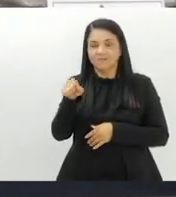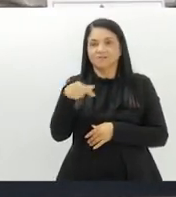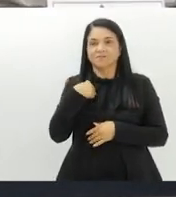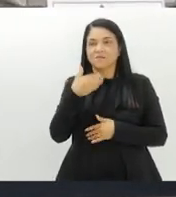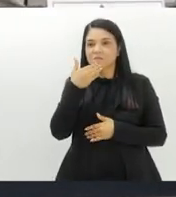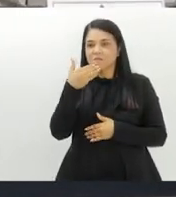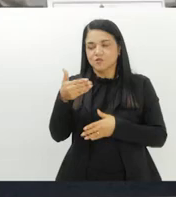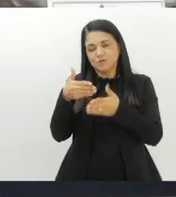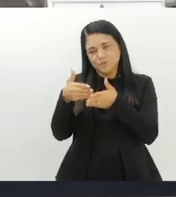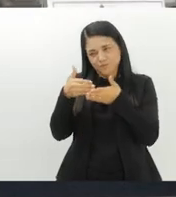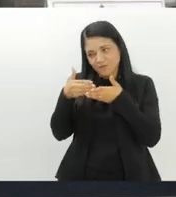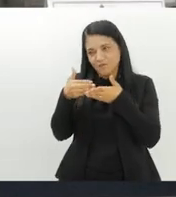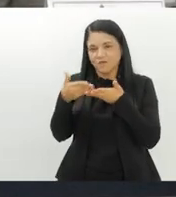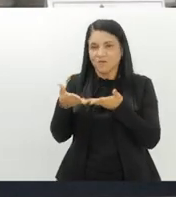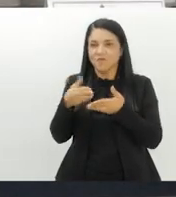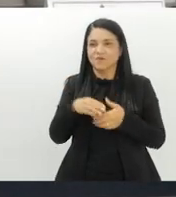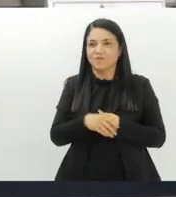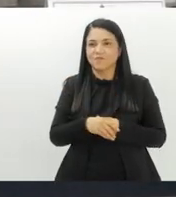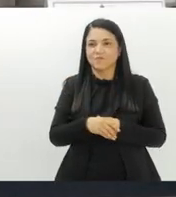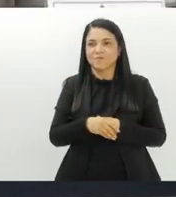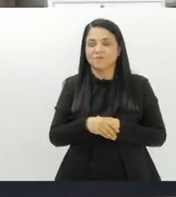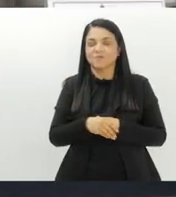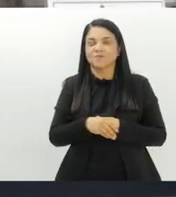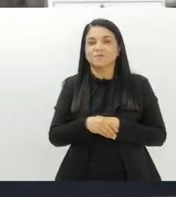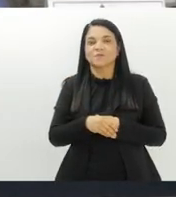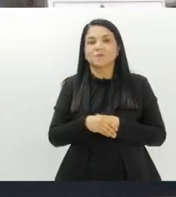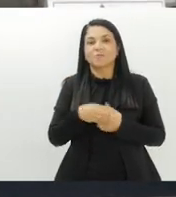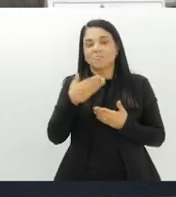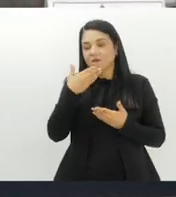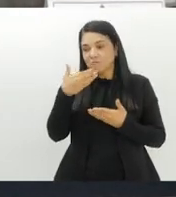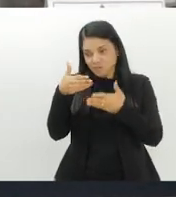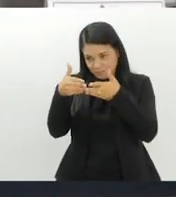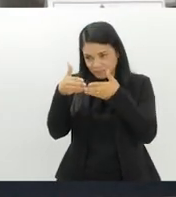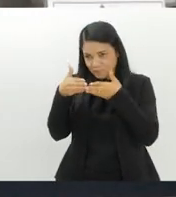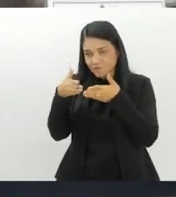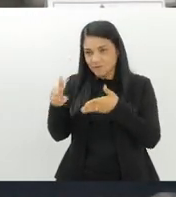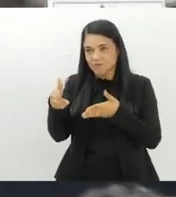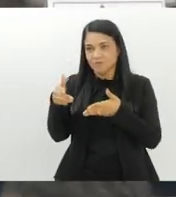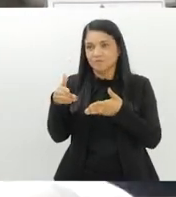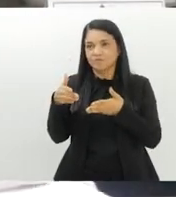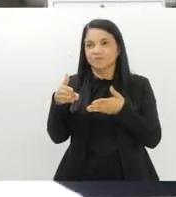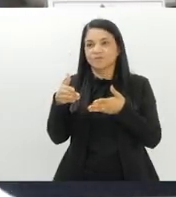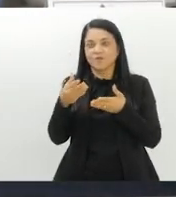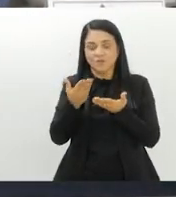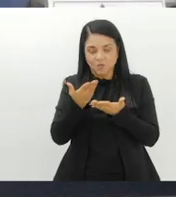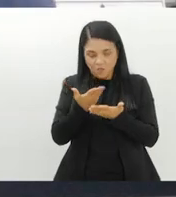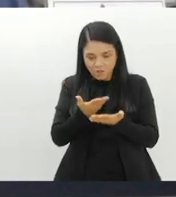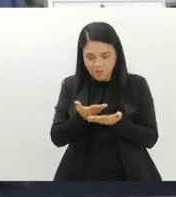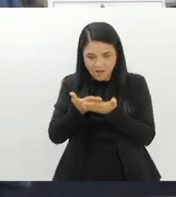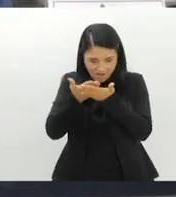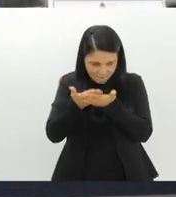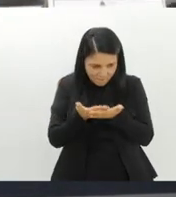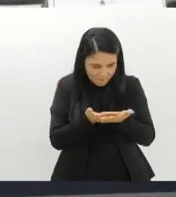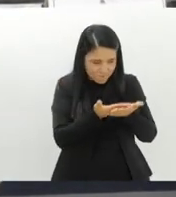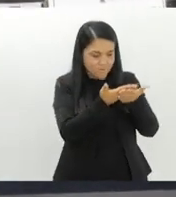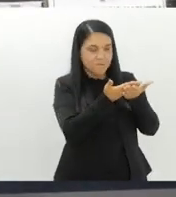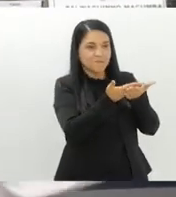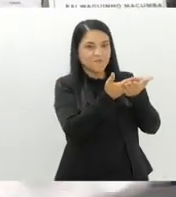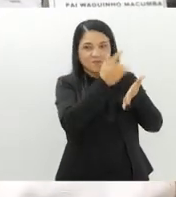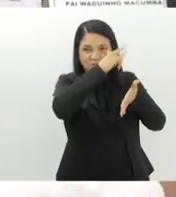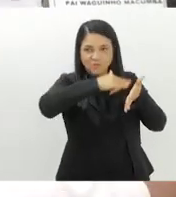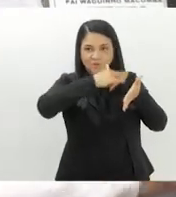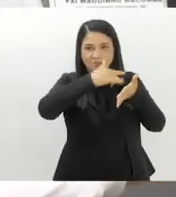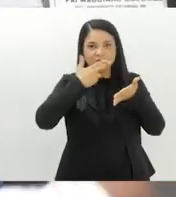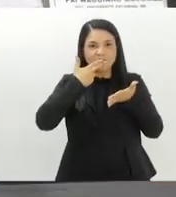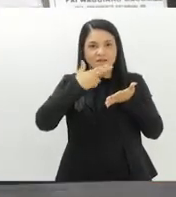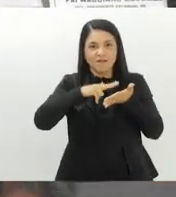Por favor. Pai Ortiz, eu queria, por favor, pedir ao senhor que o senhor faça o ato de passagem do documento da Carta